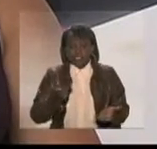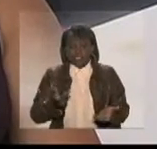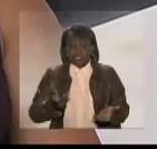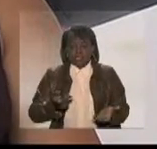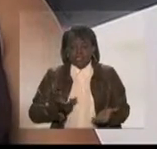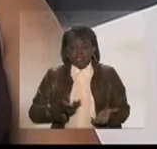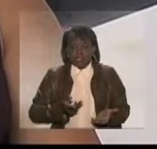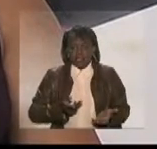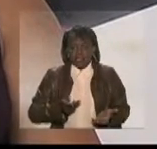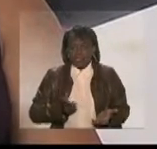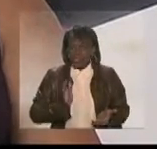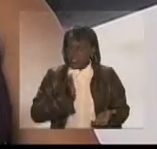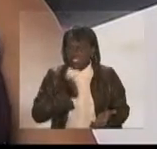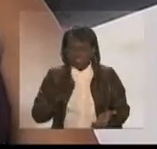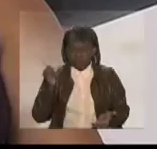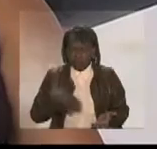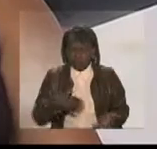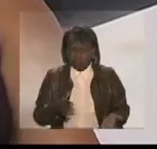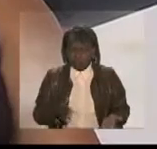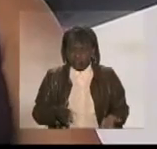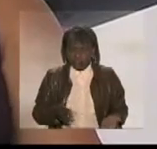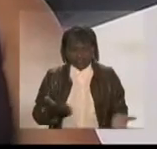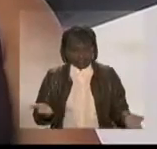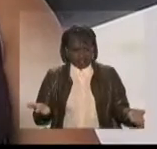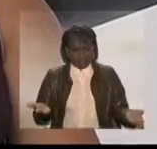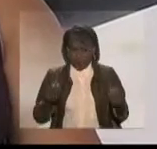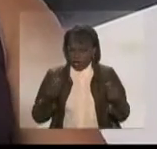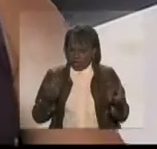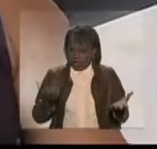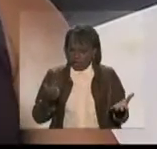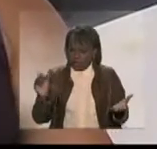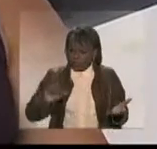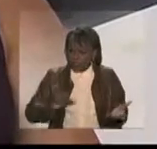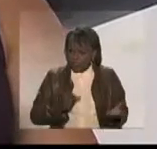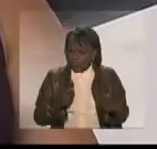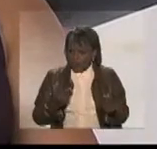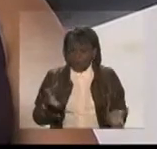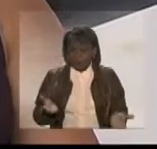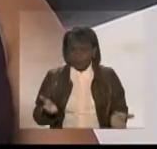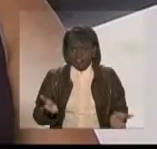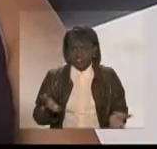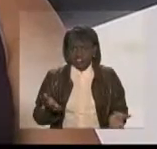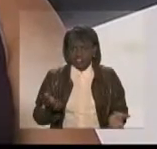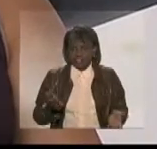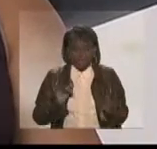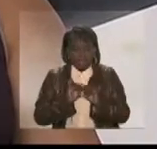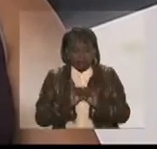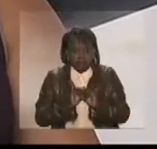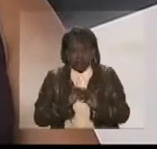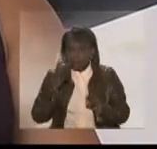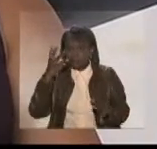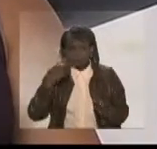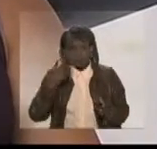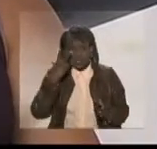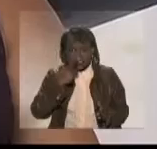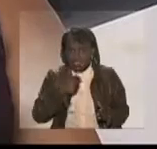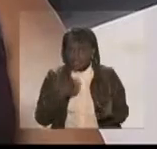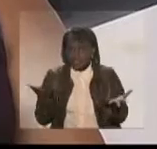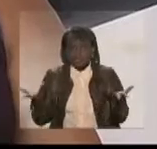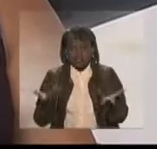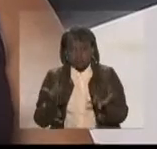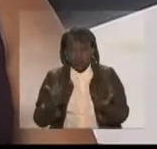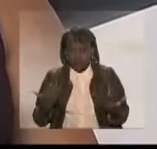ela disse para mim, foi uma droga. Eu disse, como que foi uma droga? Gente, sexo é lindo,